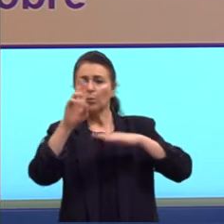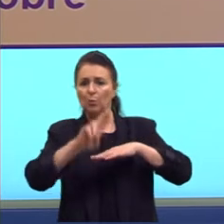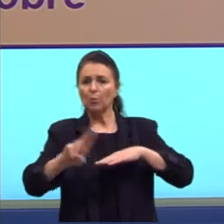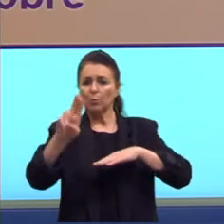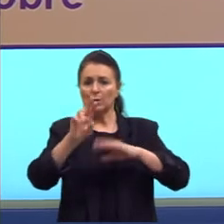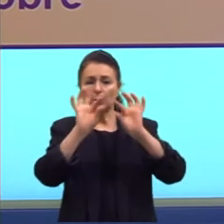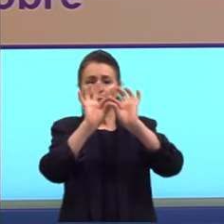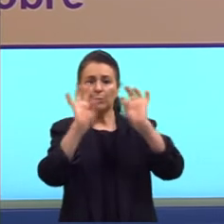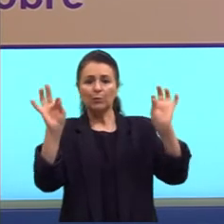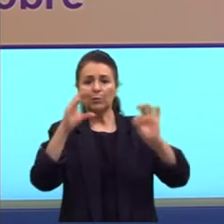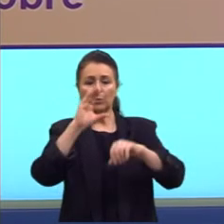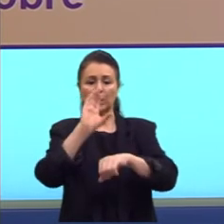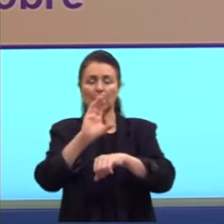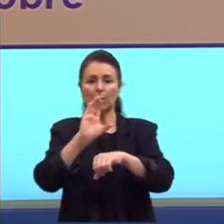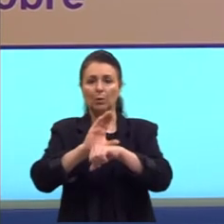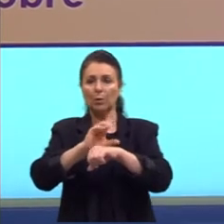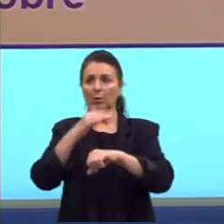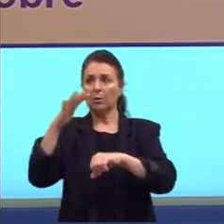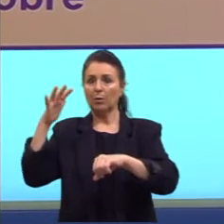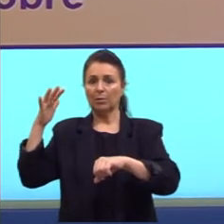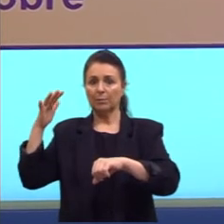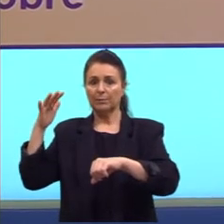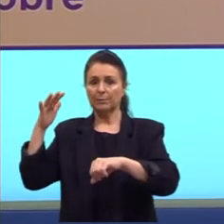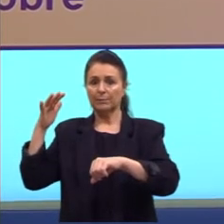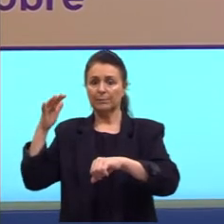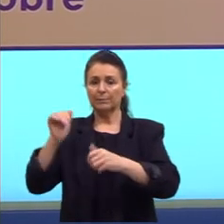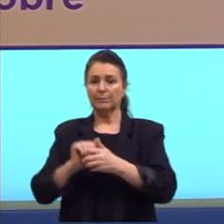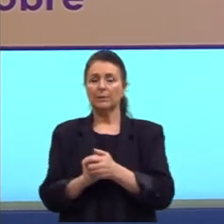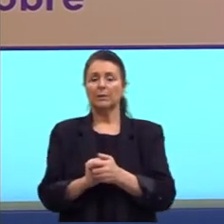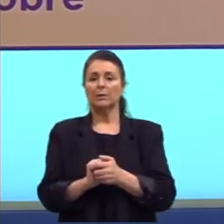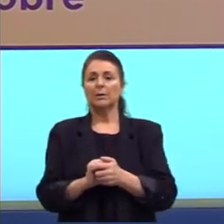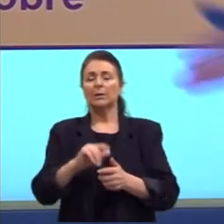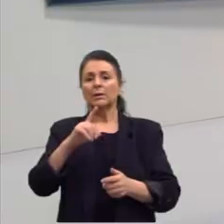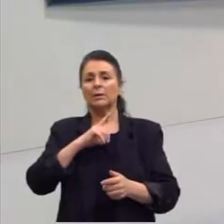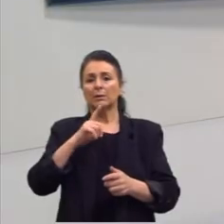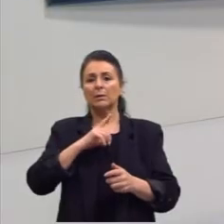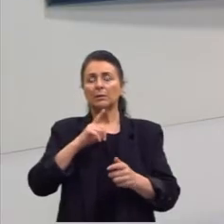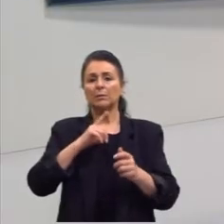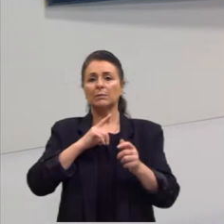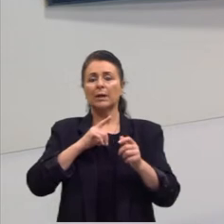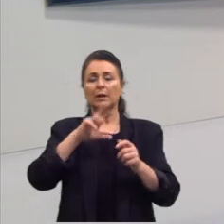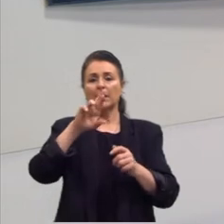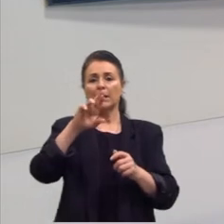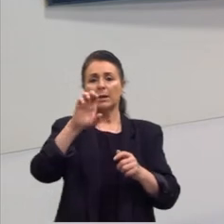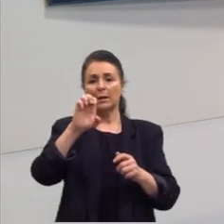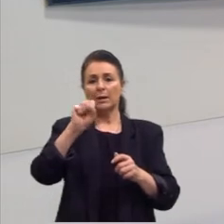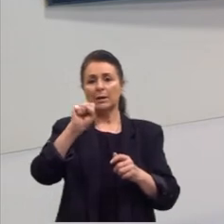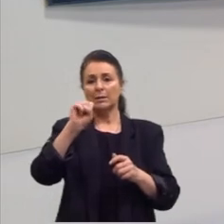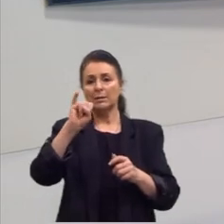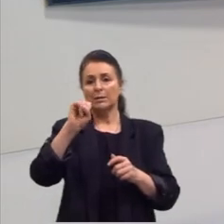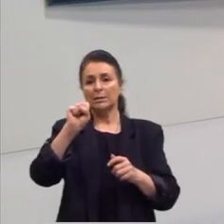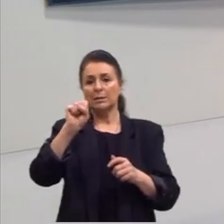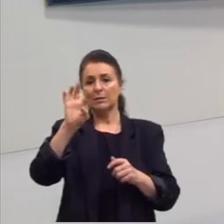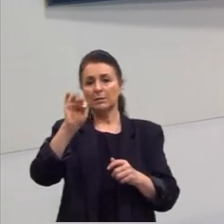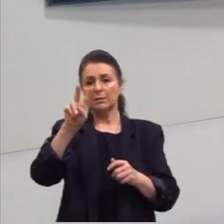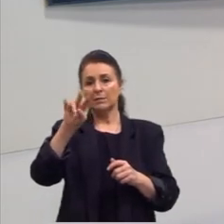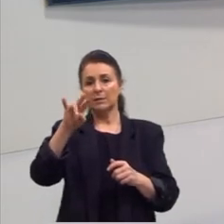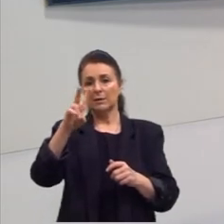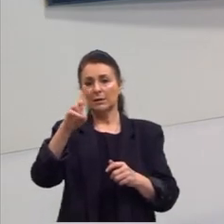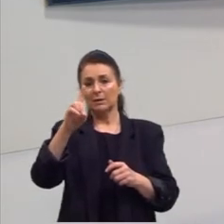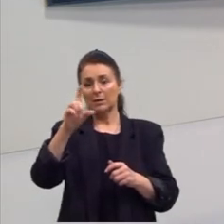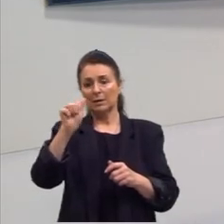então de fios de cobre tá então aqui ó resistividade específica do cobre